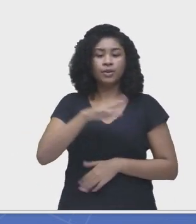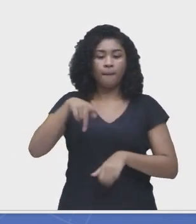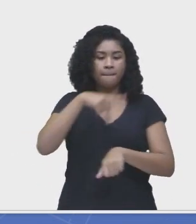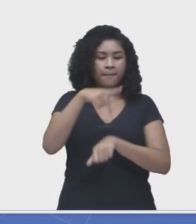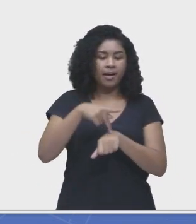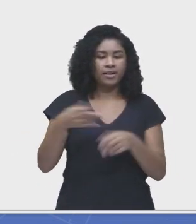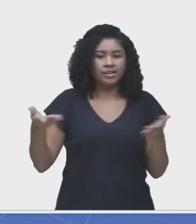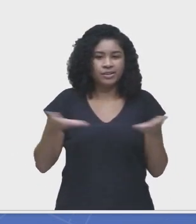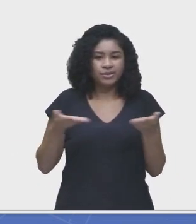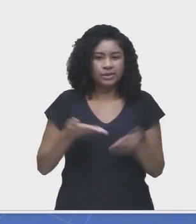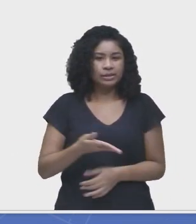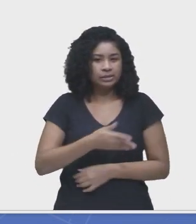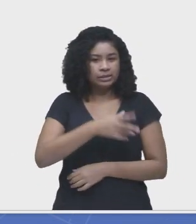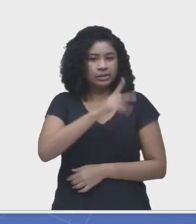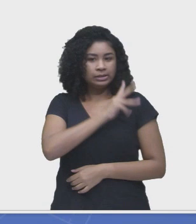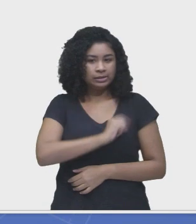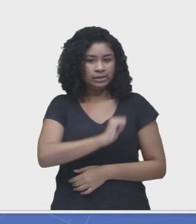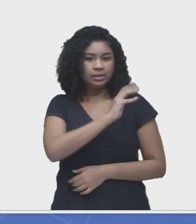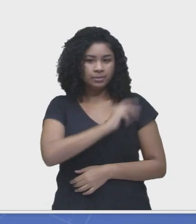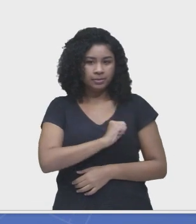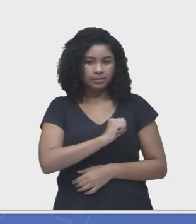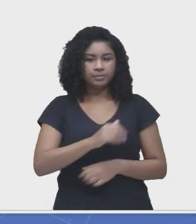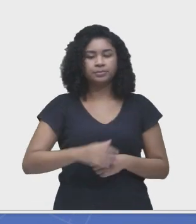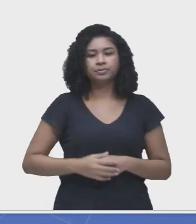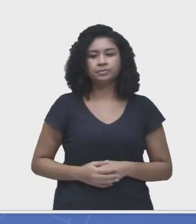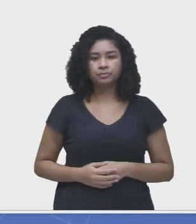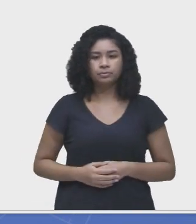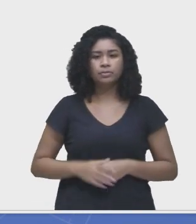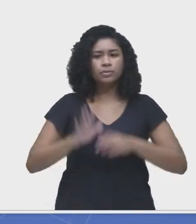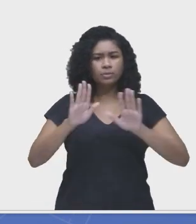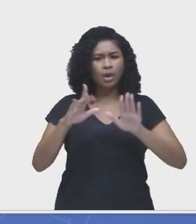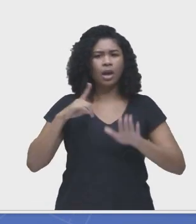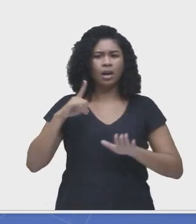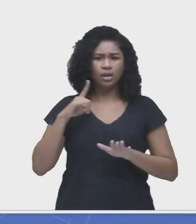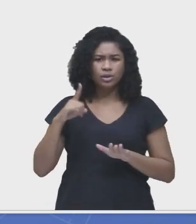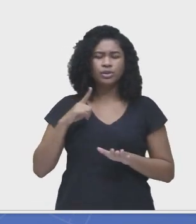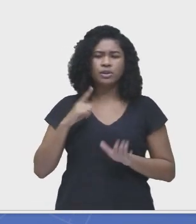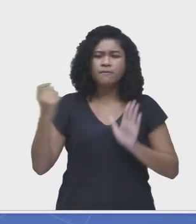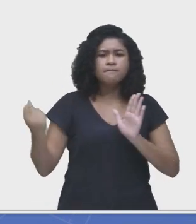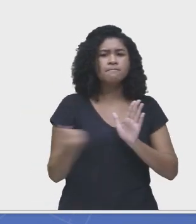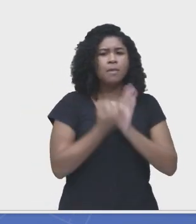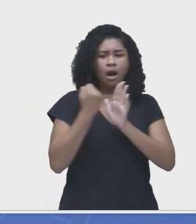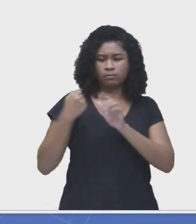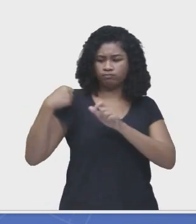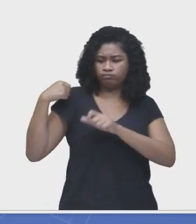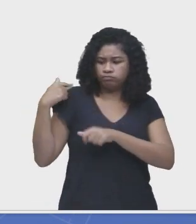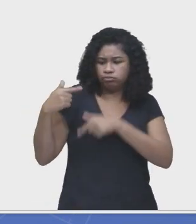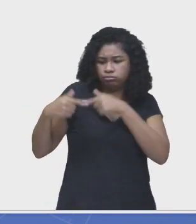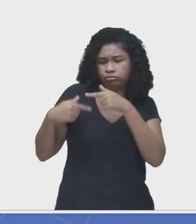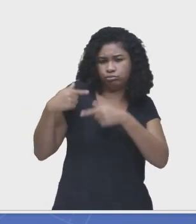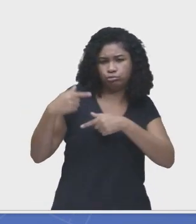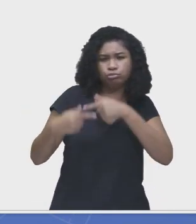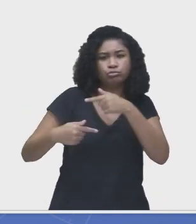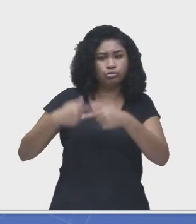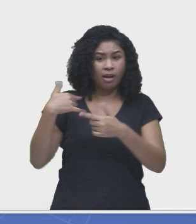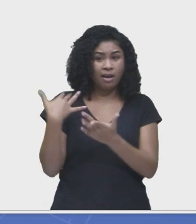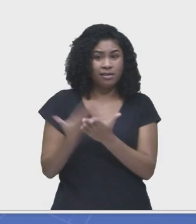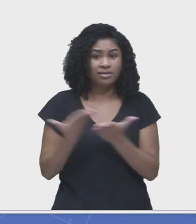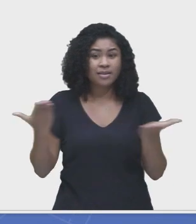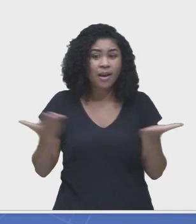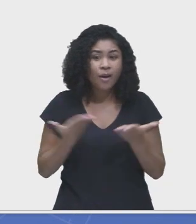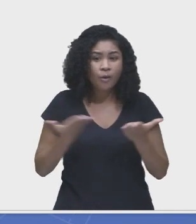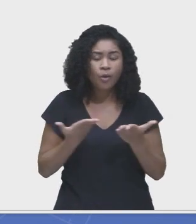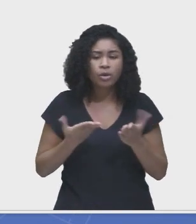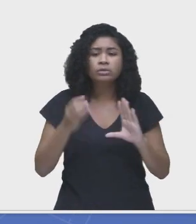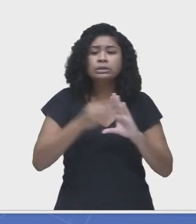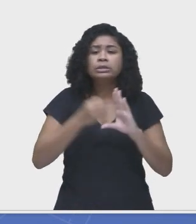Entretanto, outro importante legado foi deixado por eles para as civilizações posteriores. Que